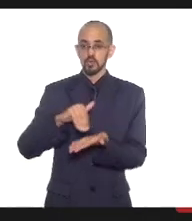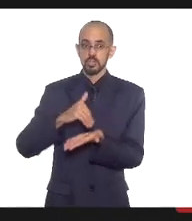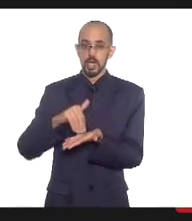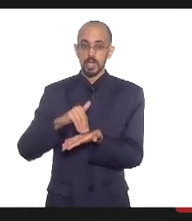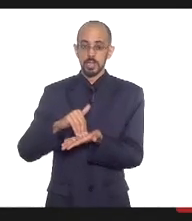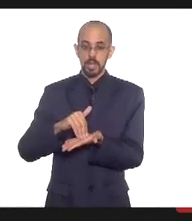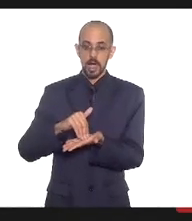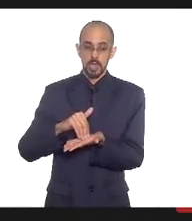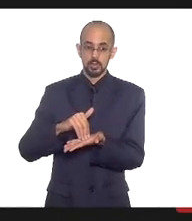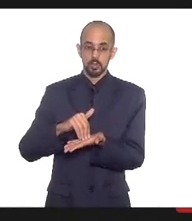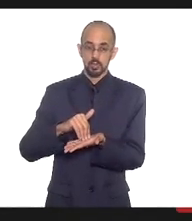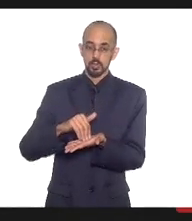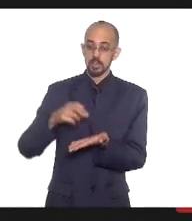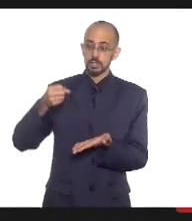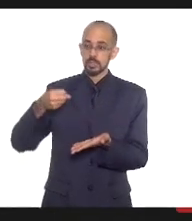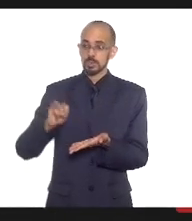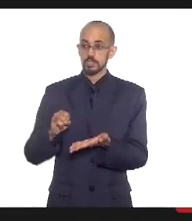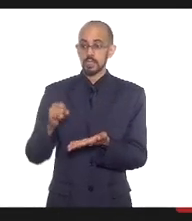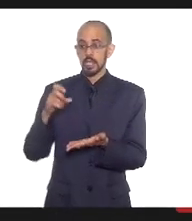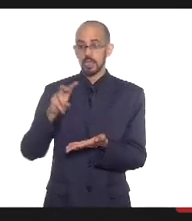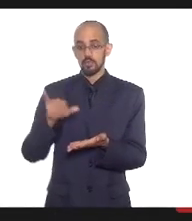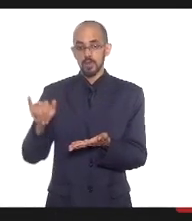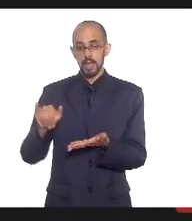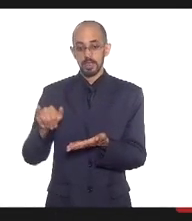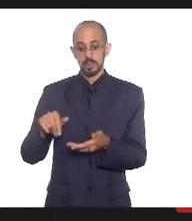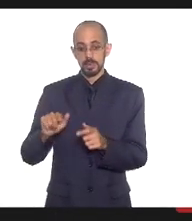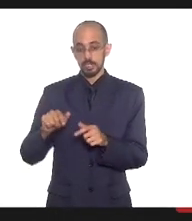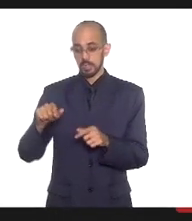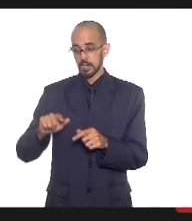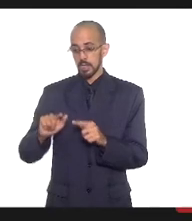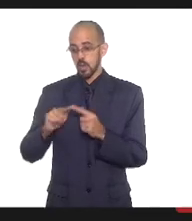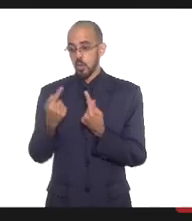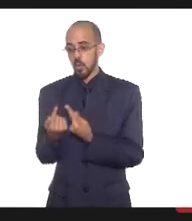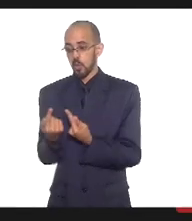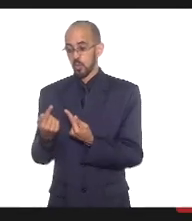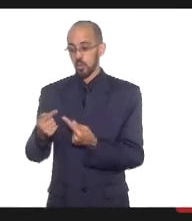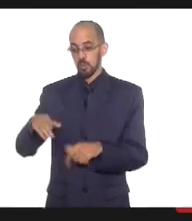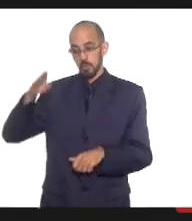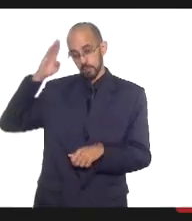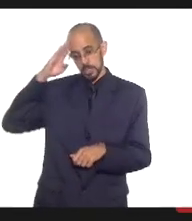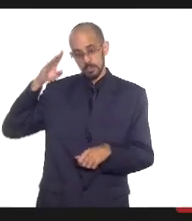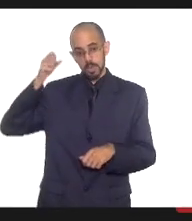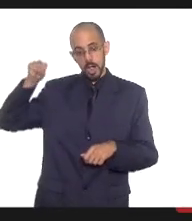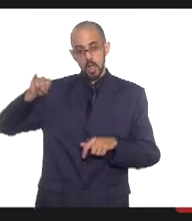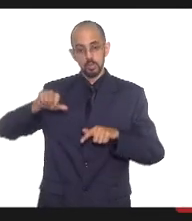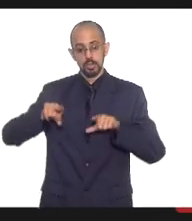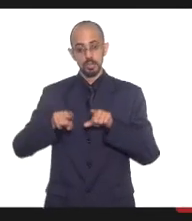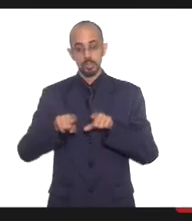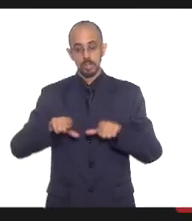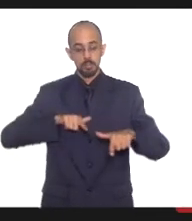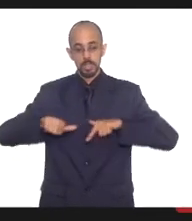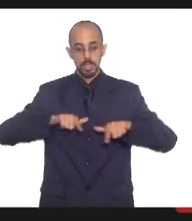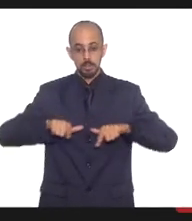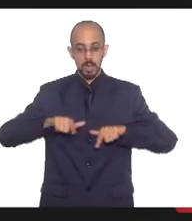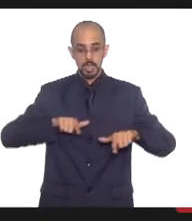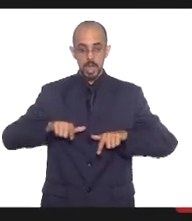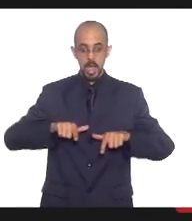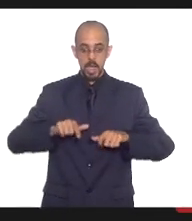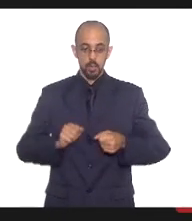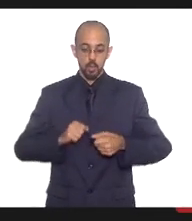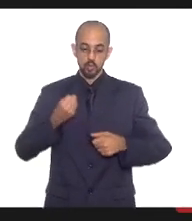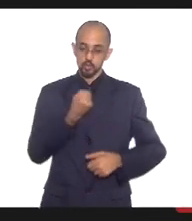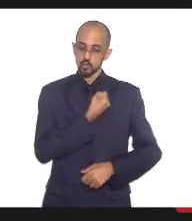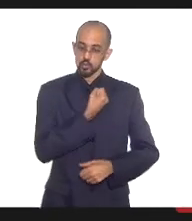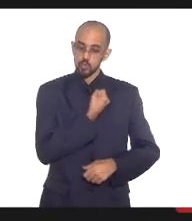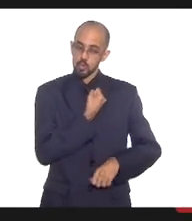é ter ou não a prioridade e trabalhar com os índices epidemiológicos